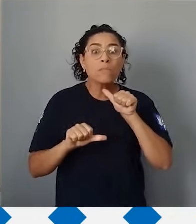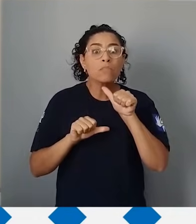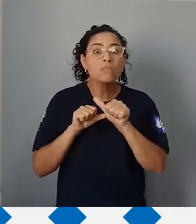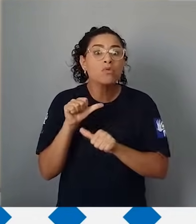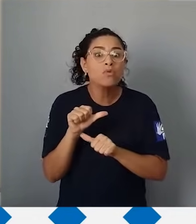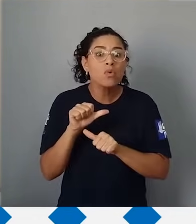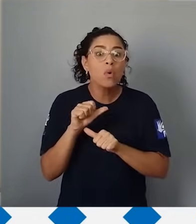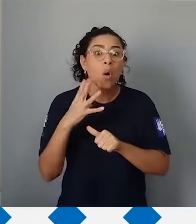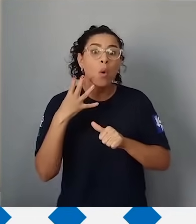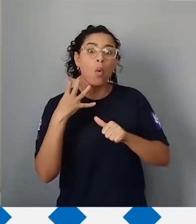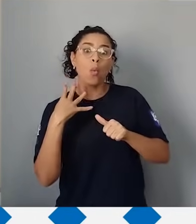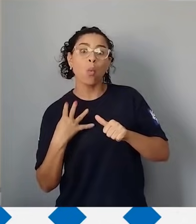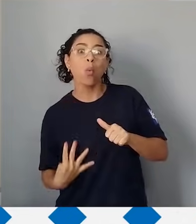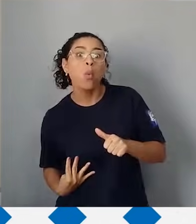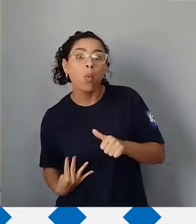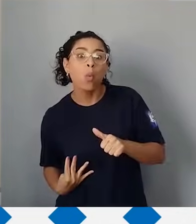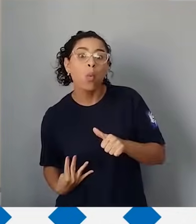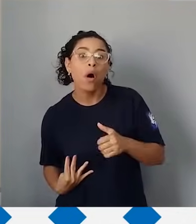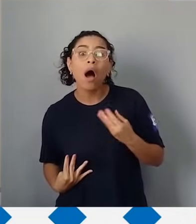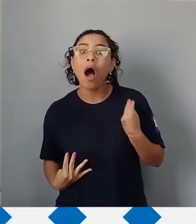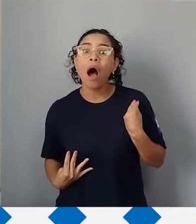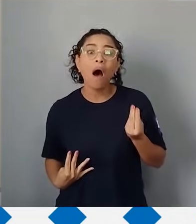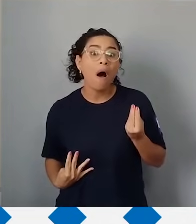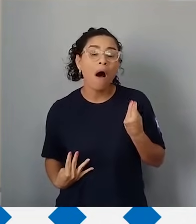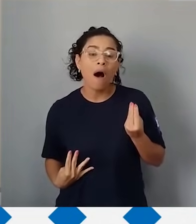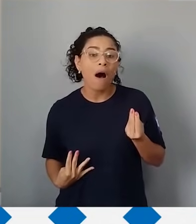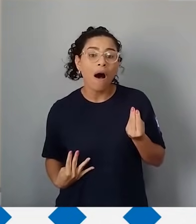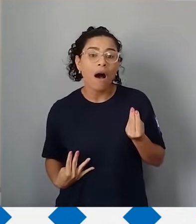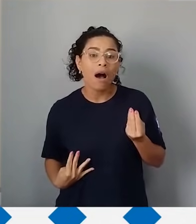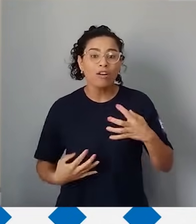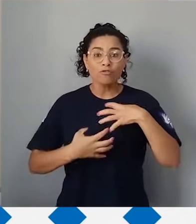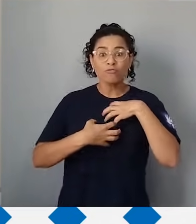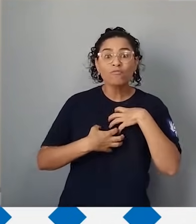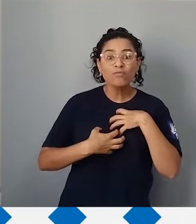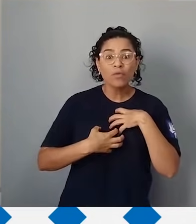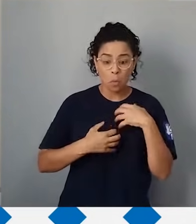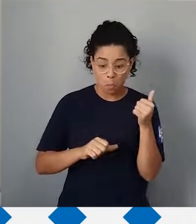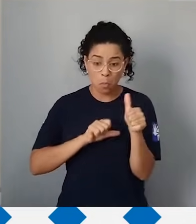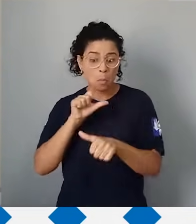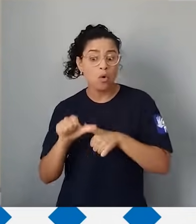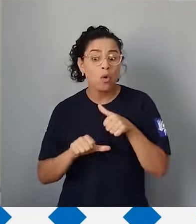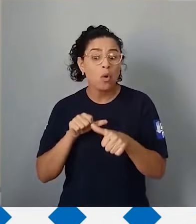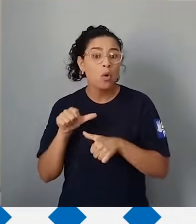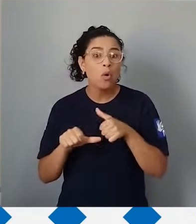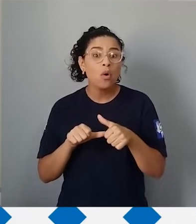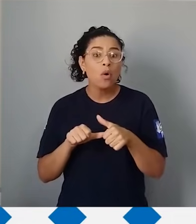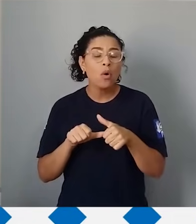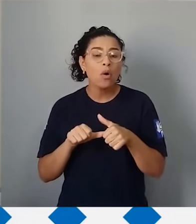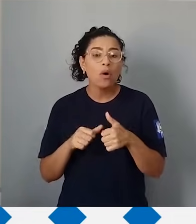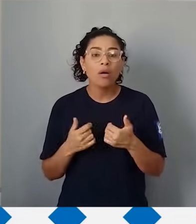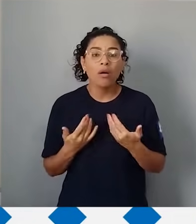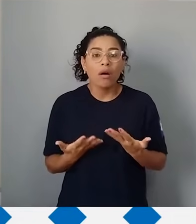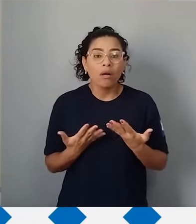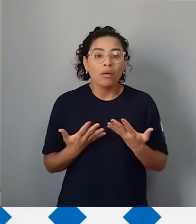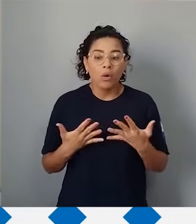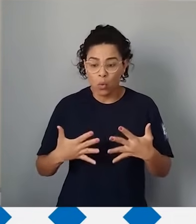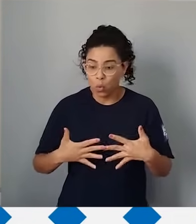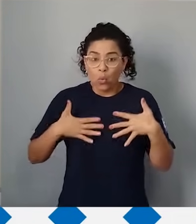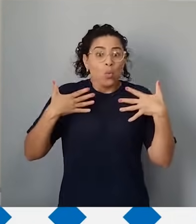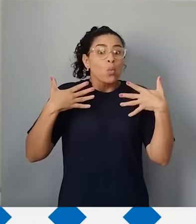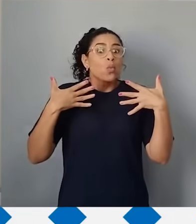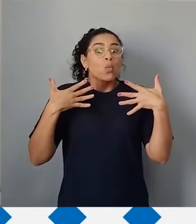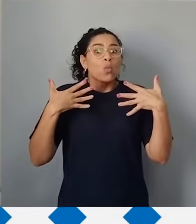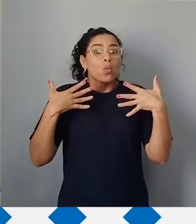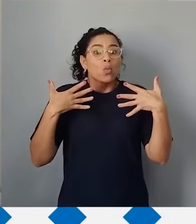e ficou listrado. Assim, mudado, ele ficou